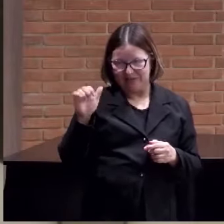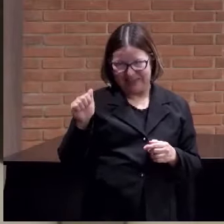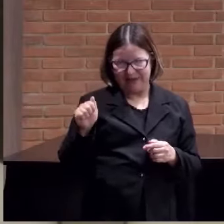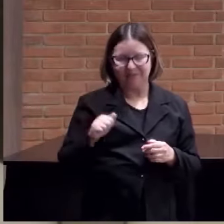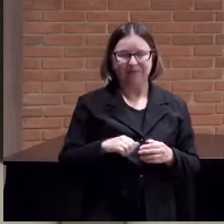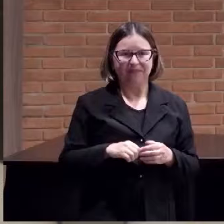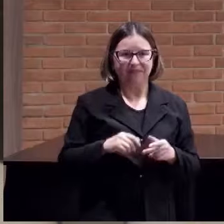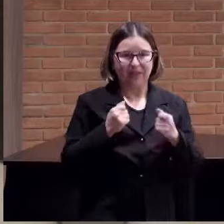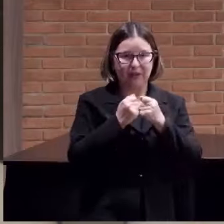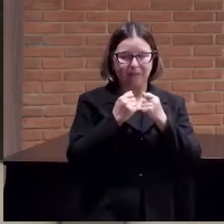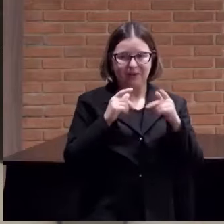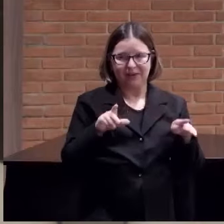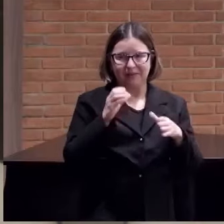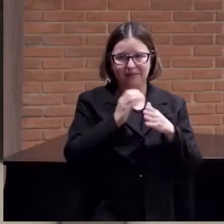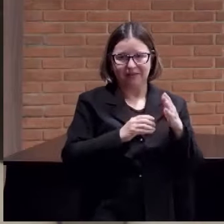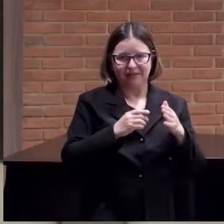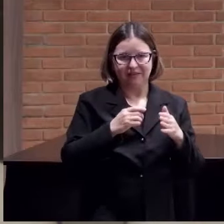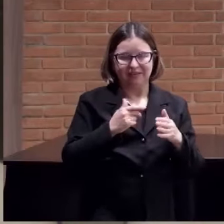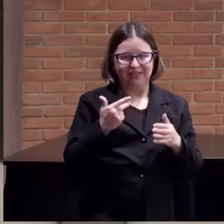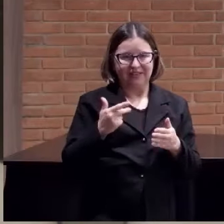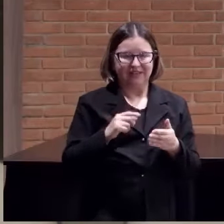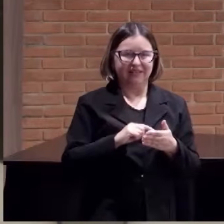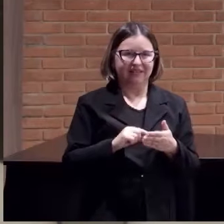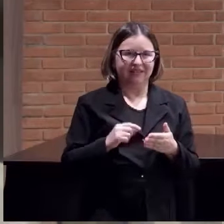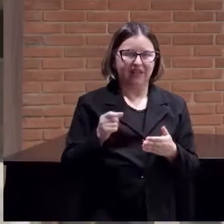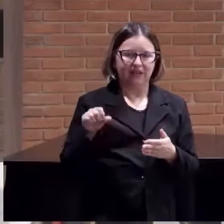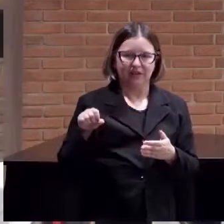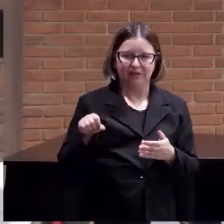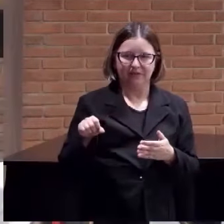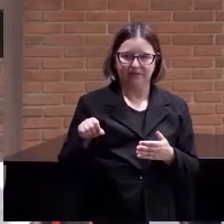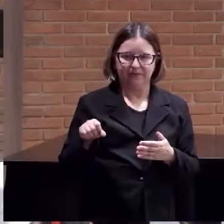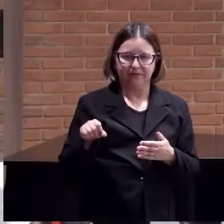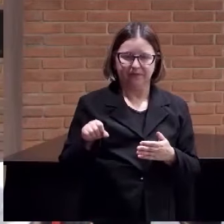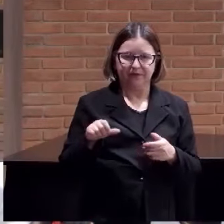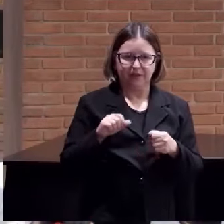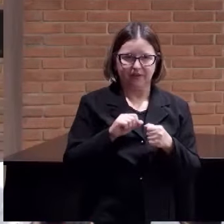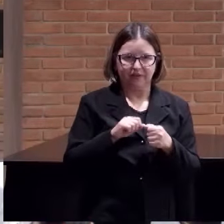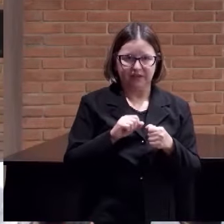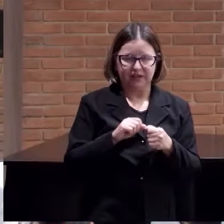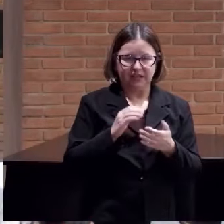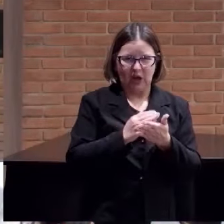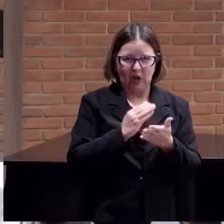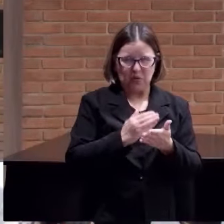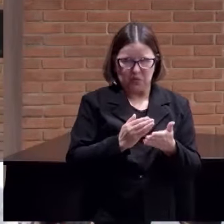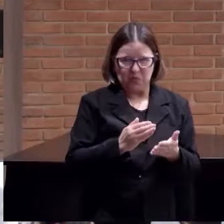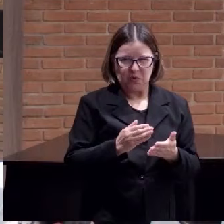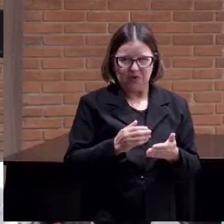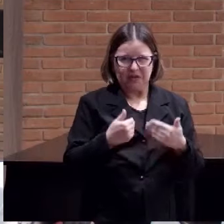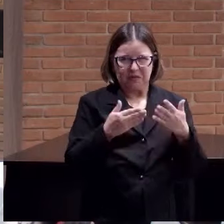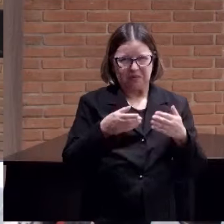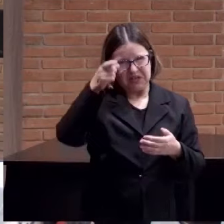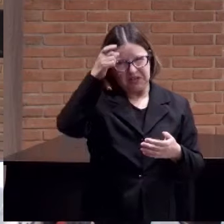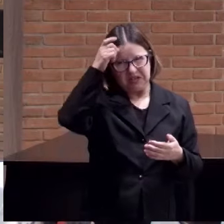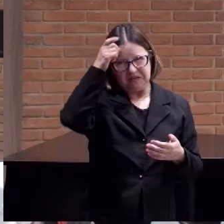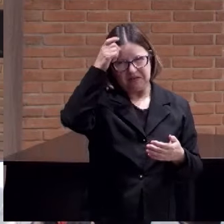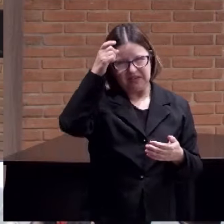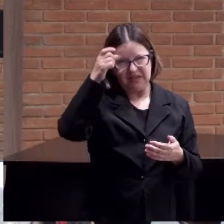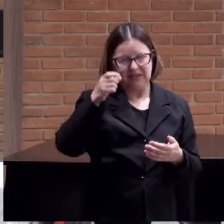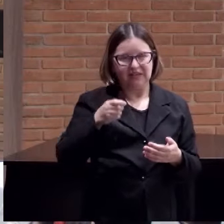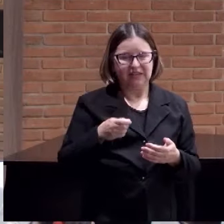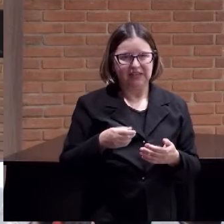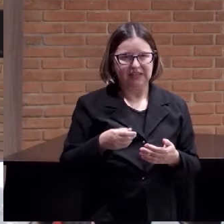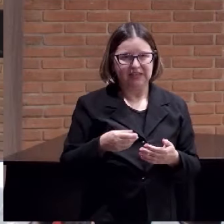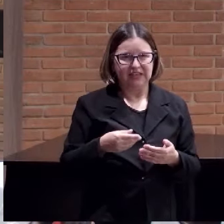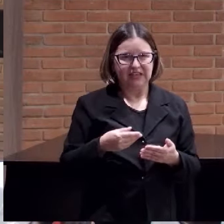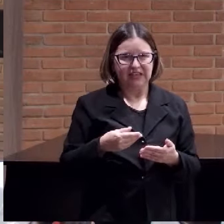Apocalipse 3:9. Eis farei que alguns dos que são da sinagoga de Satanás, desses que a si mesmos